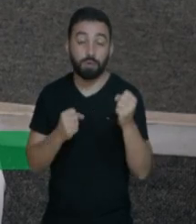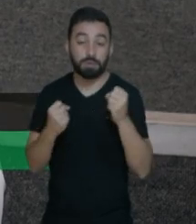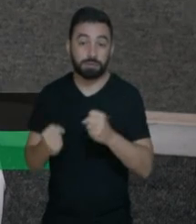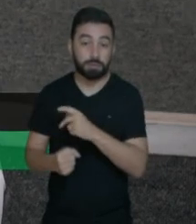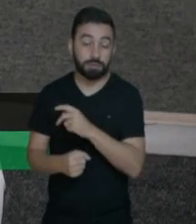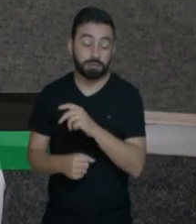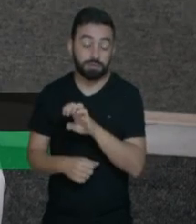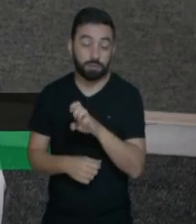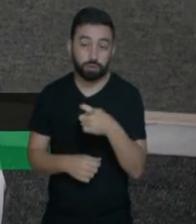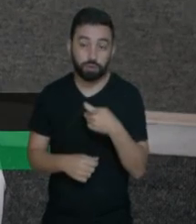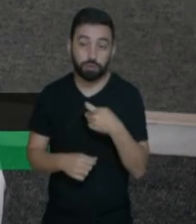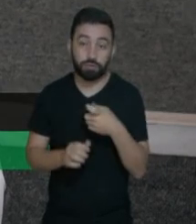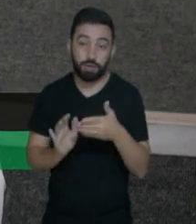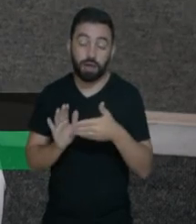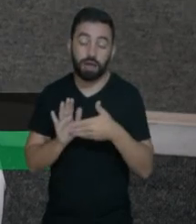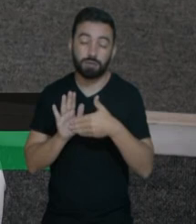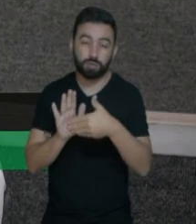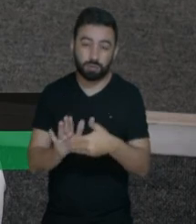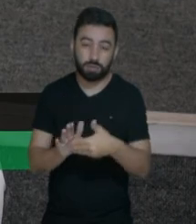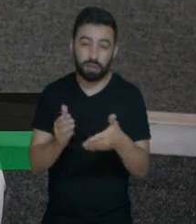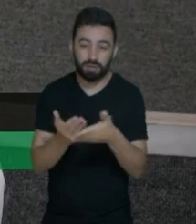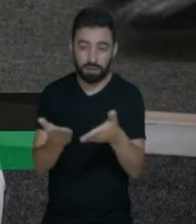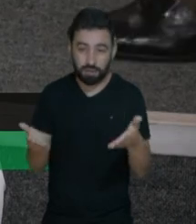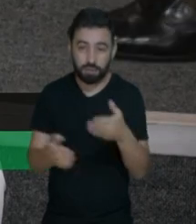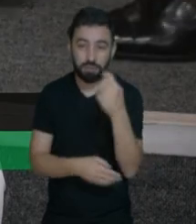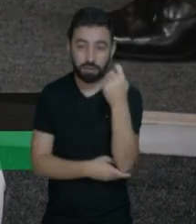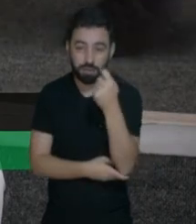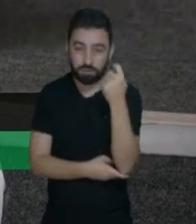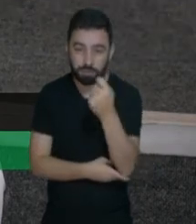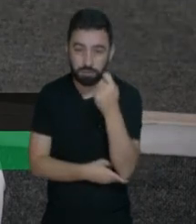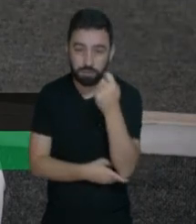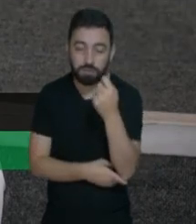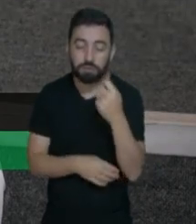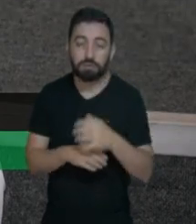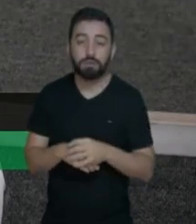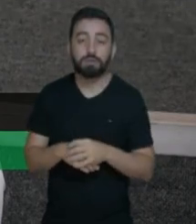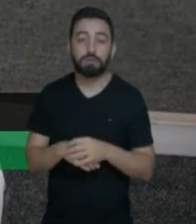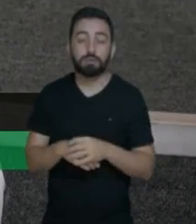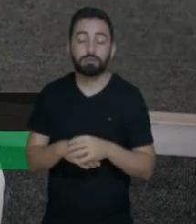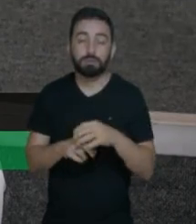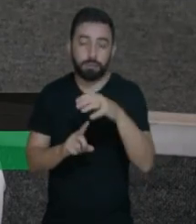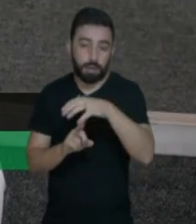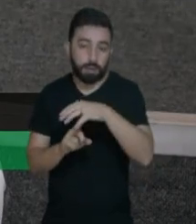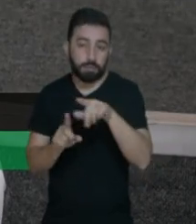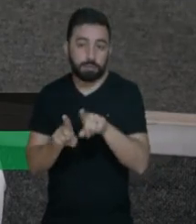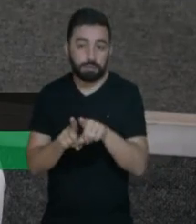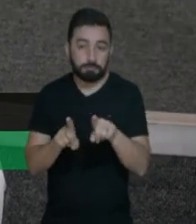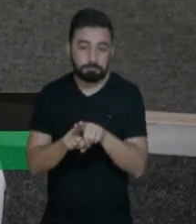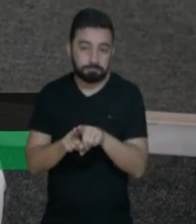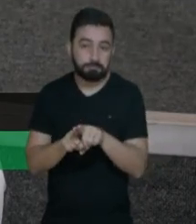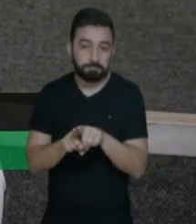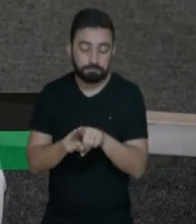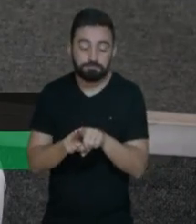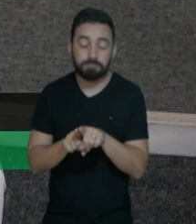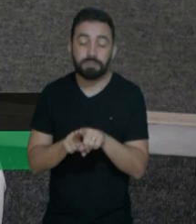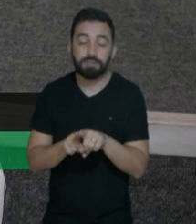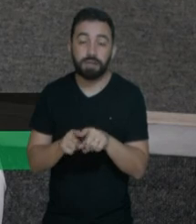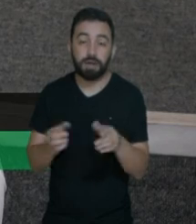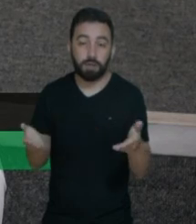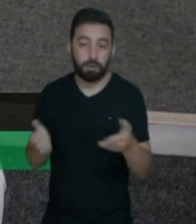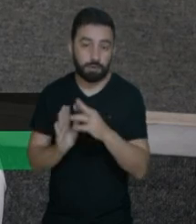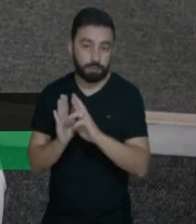199/2020 a municípios do Estado do Rio Grande do Sul e do Estado de Paraná reconhecidos em situação de emergência e adota outras providências Passa ao